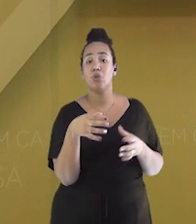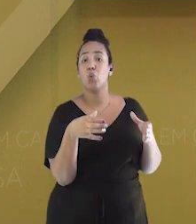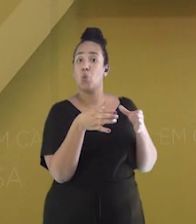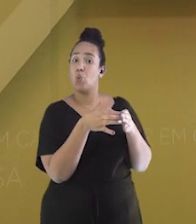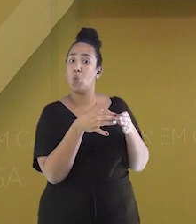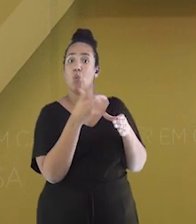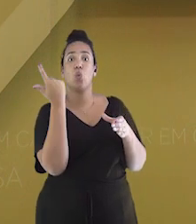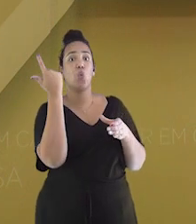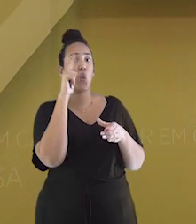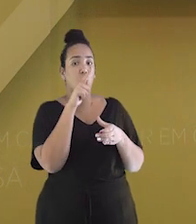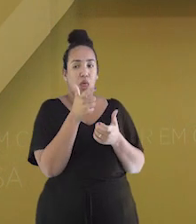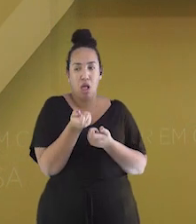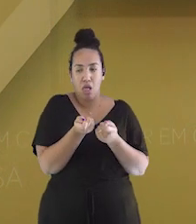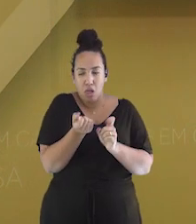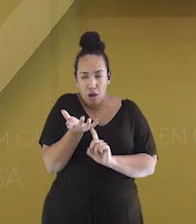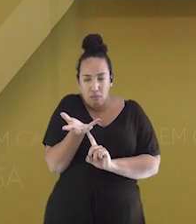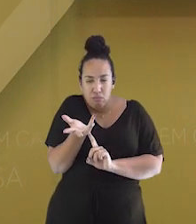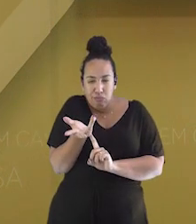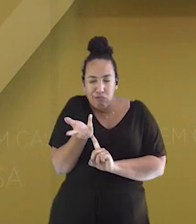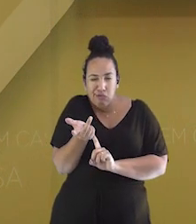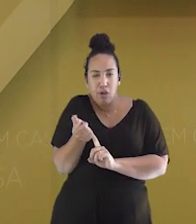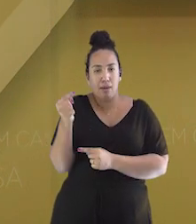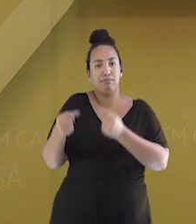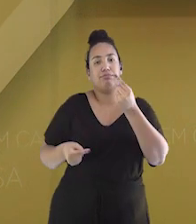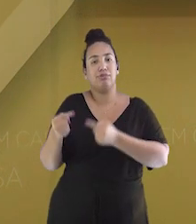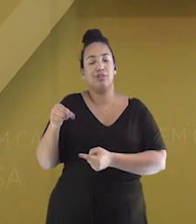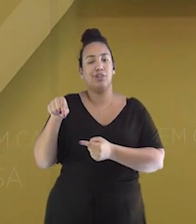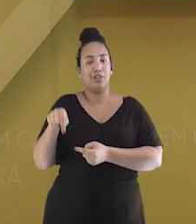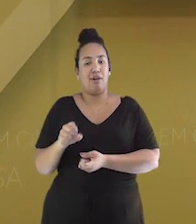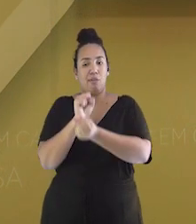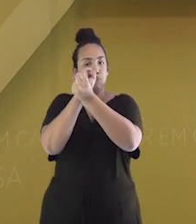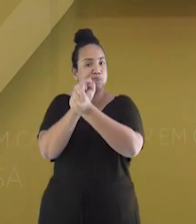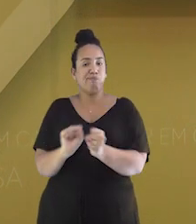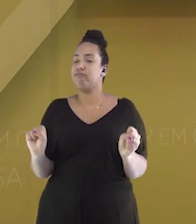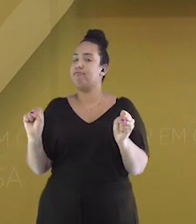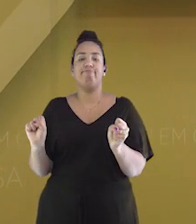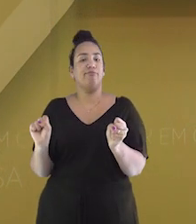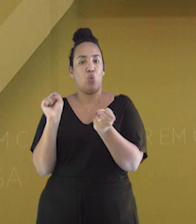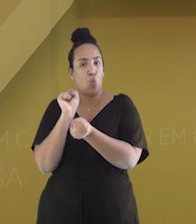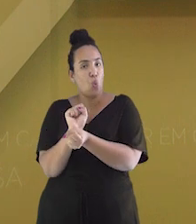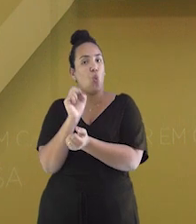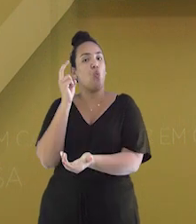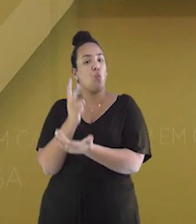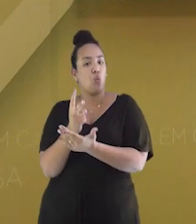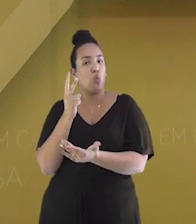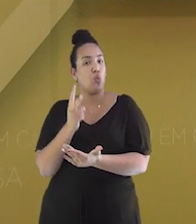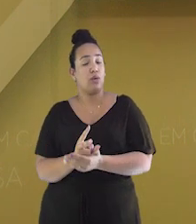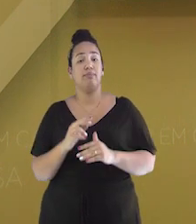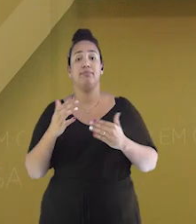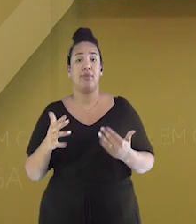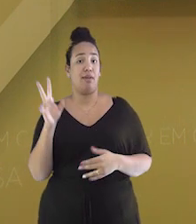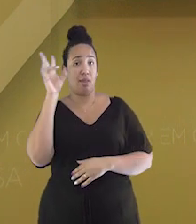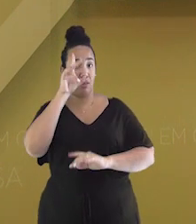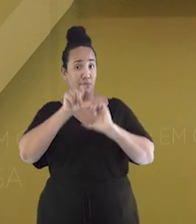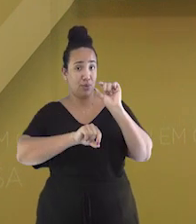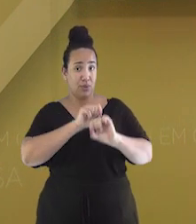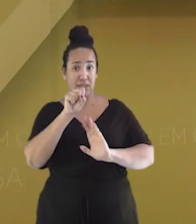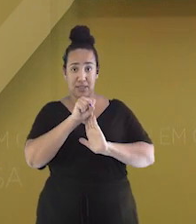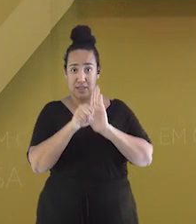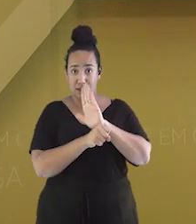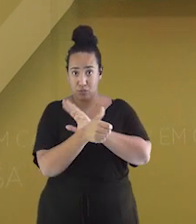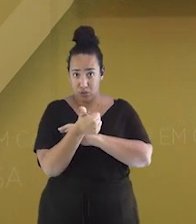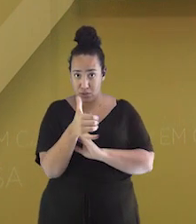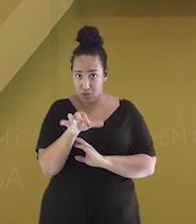até manipular a política para que a escravidão não acabasse. Então vamos reforçar aqui que no século XIX eram os braços